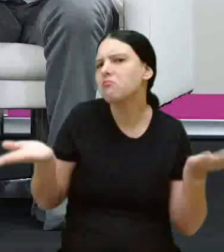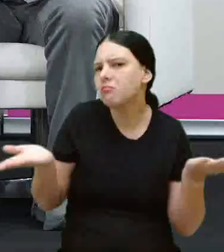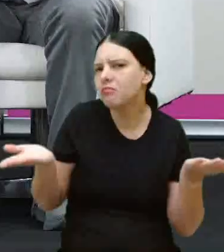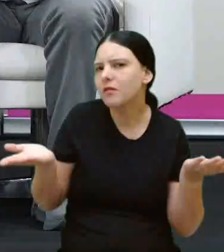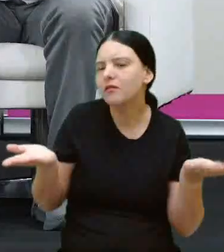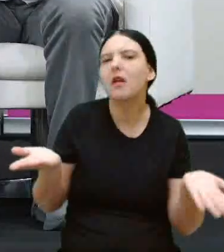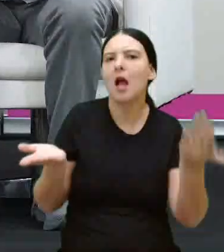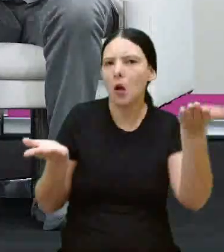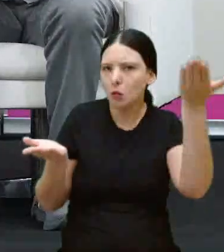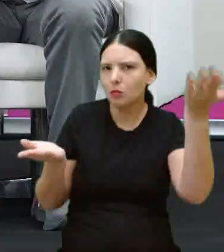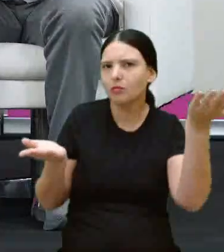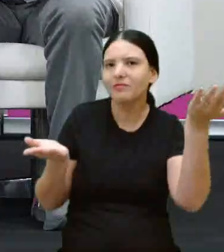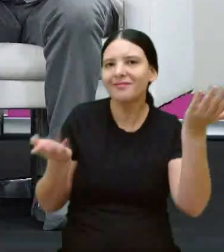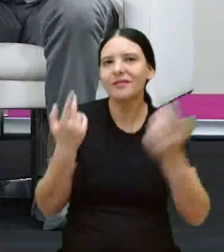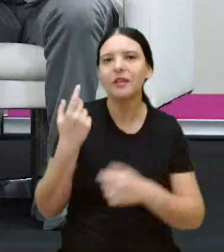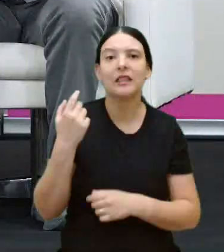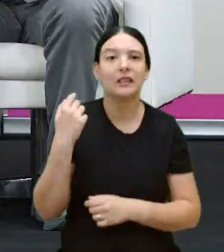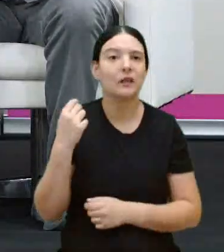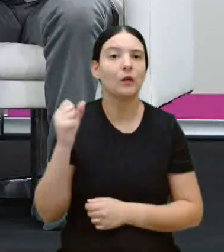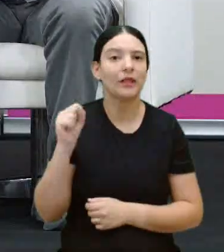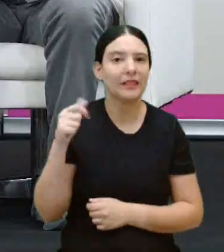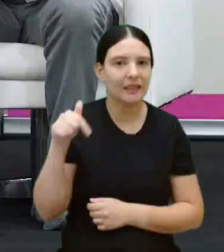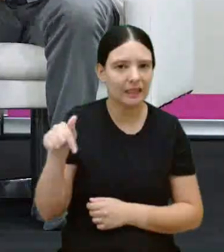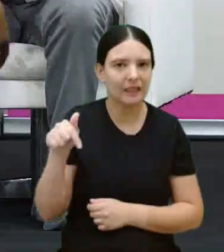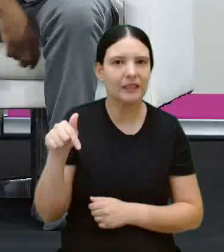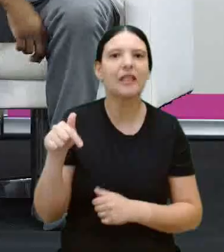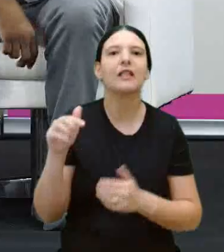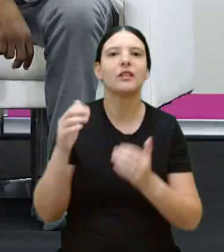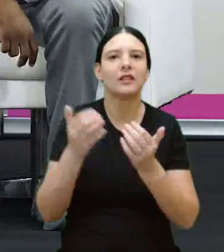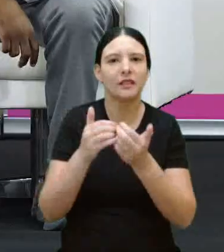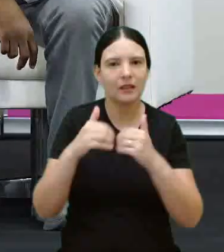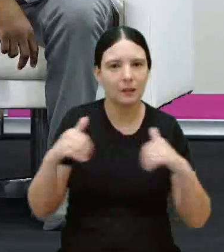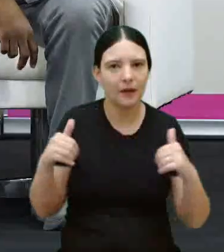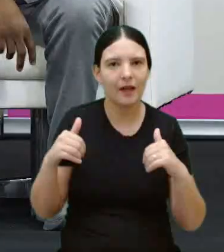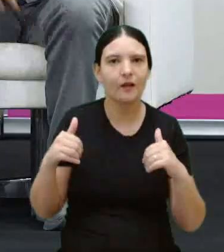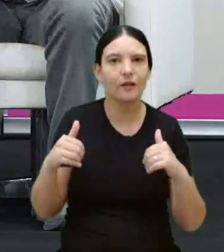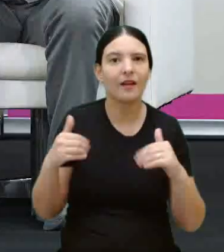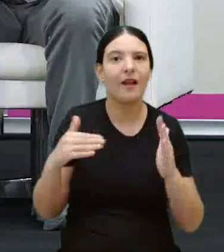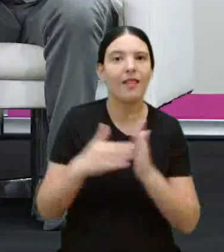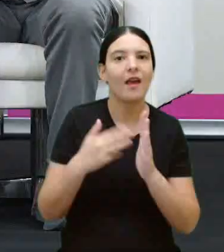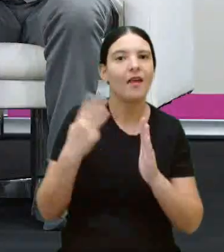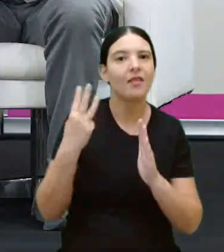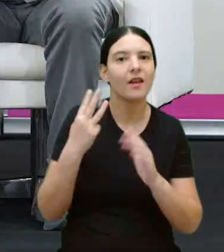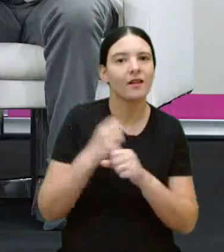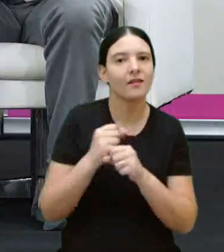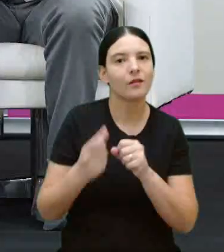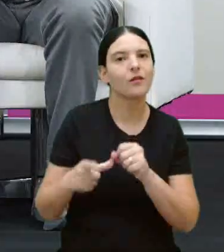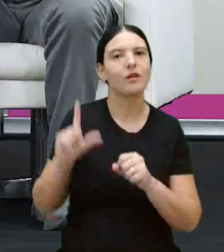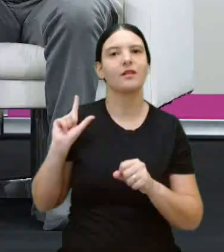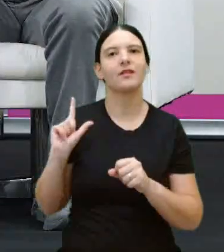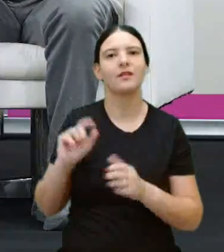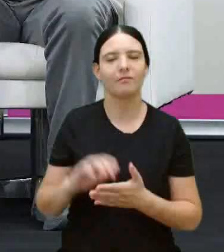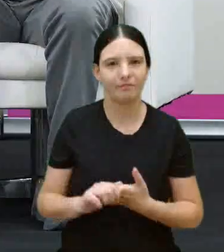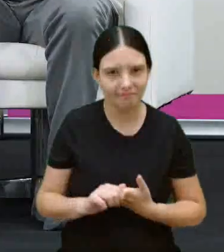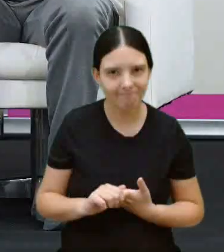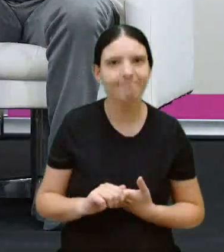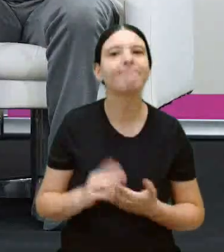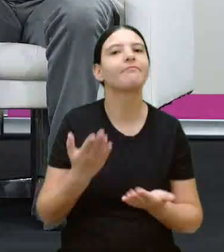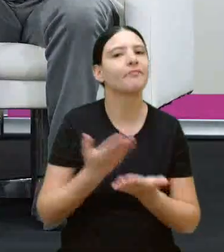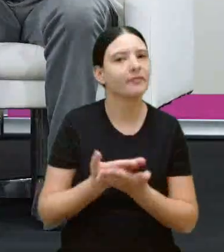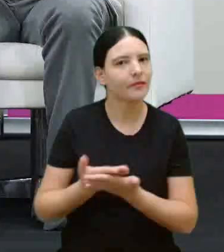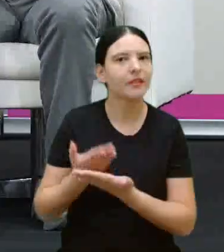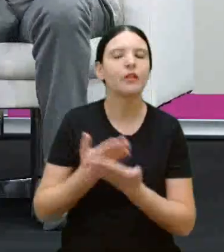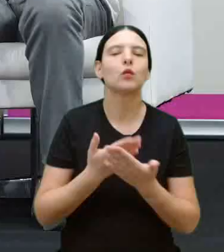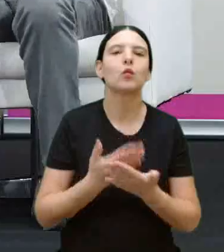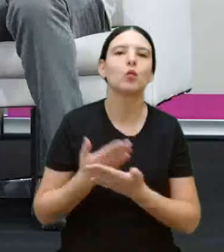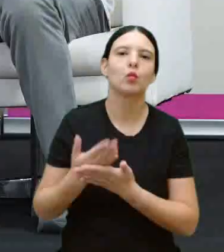taxa de 87% dos casais que iam se separar até 3 anos antes. Não é bola de cristal. Ele fez um estudo, e esse estudo,